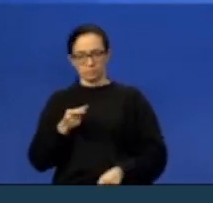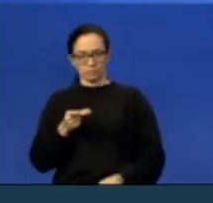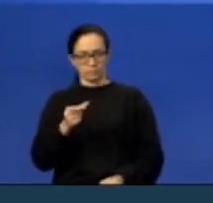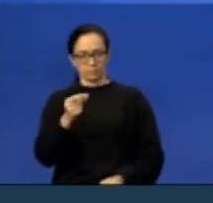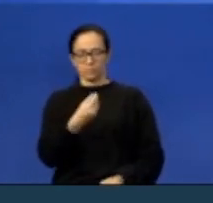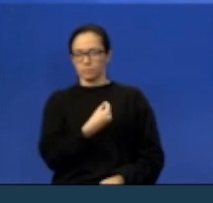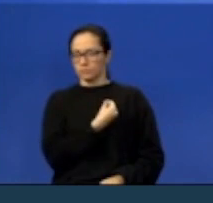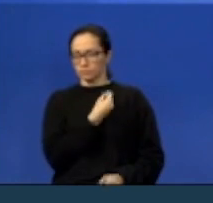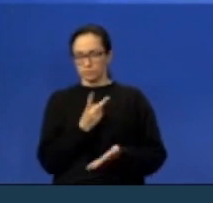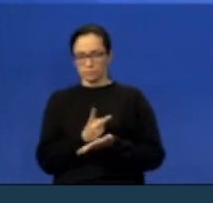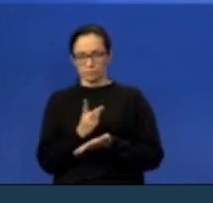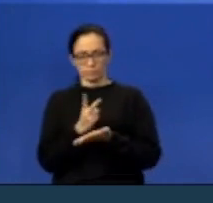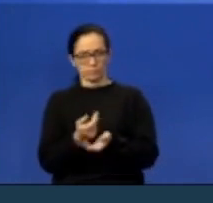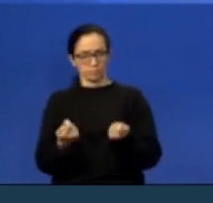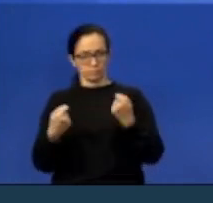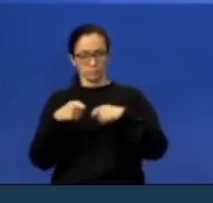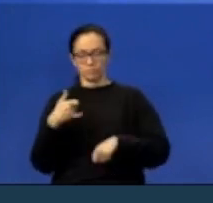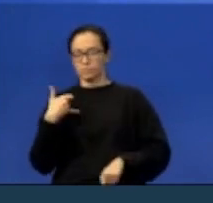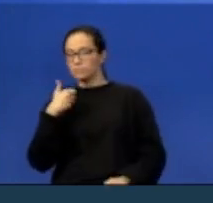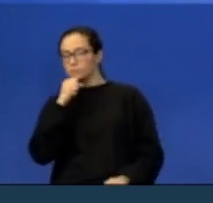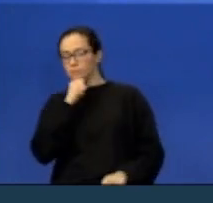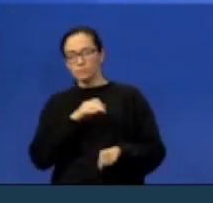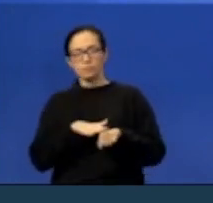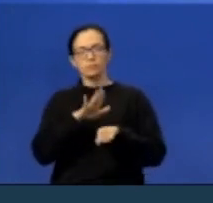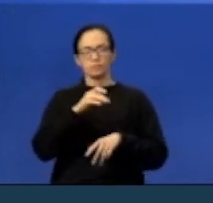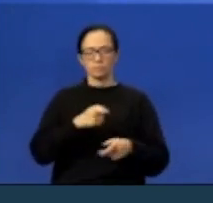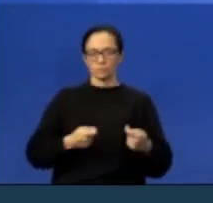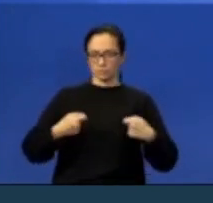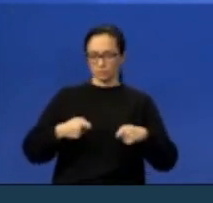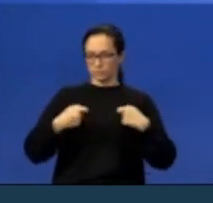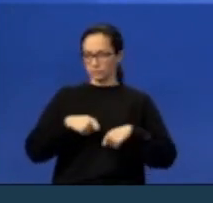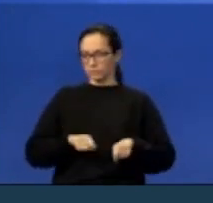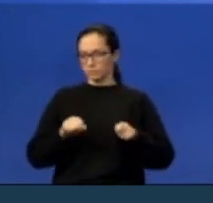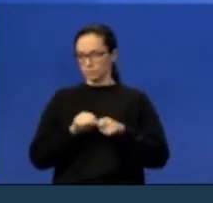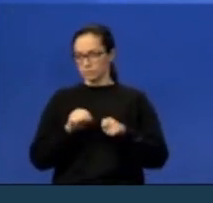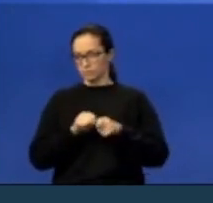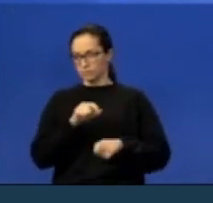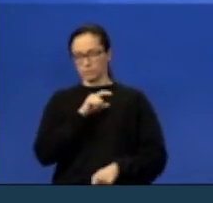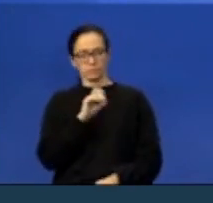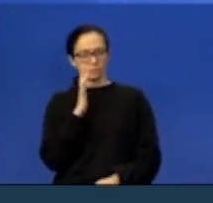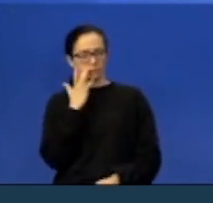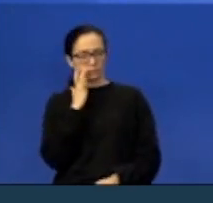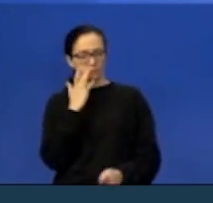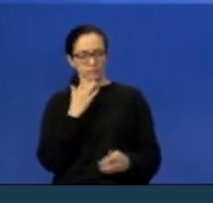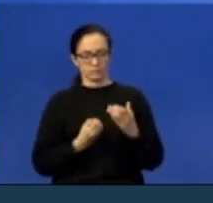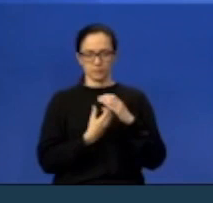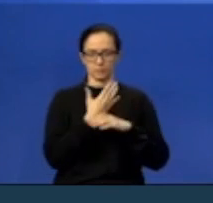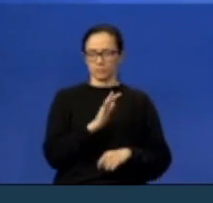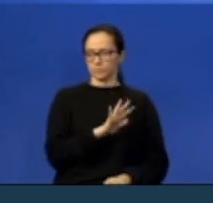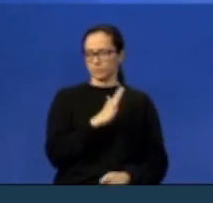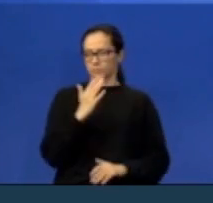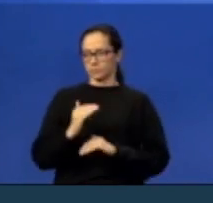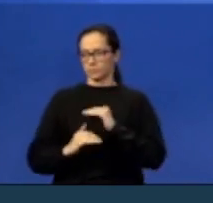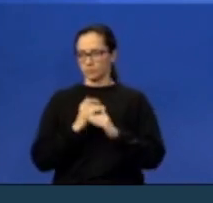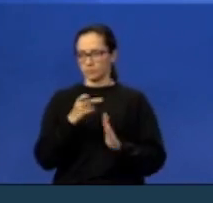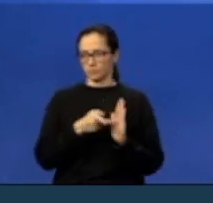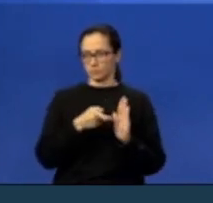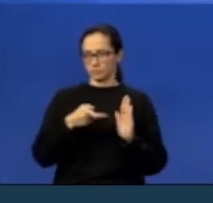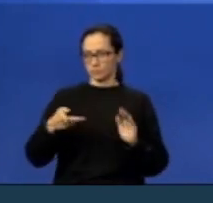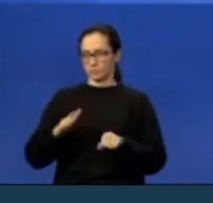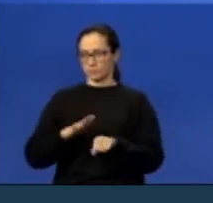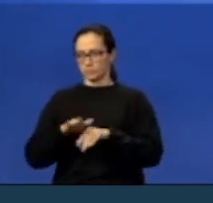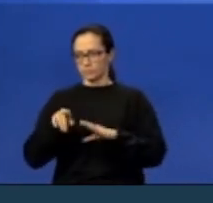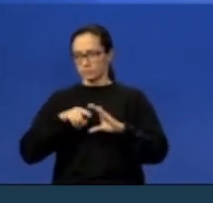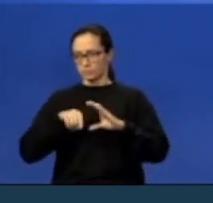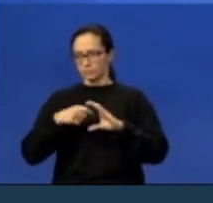vida, principalmente no indivíduo idoso, em função dessa mineralização óssea, em que ocorre um aumento da produção, né, das